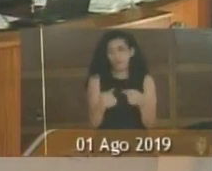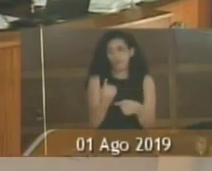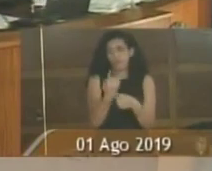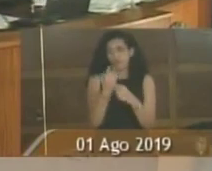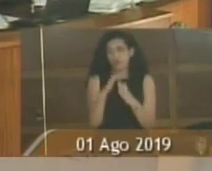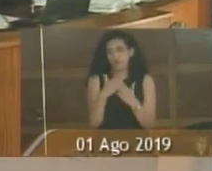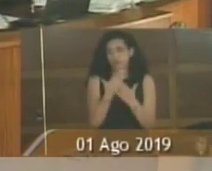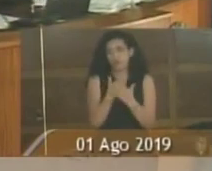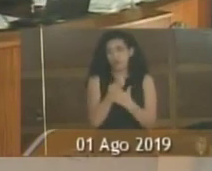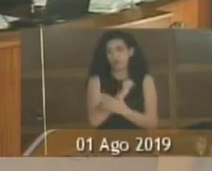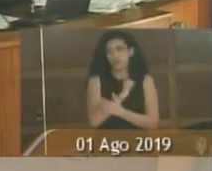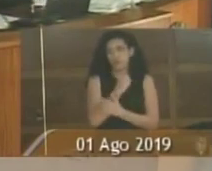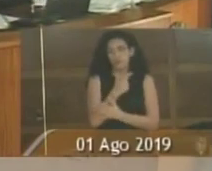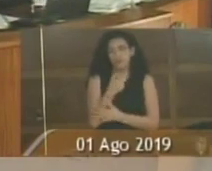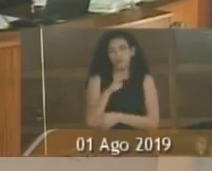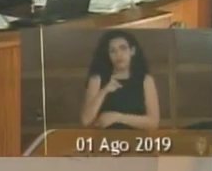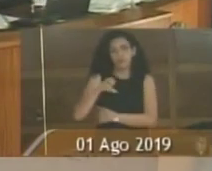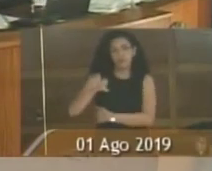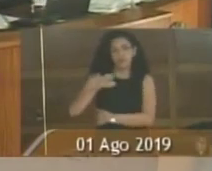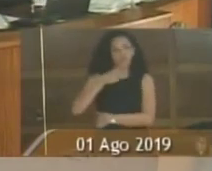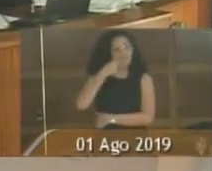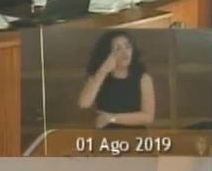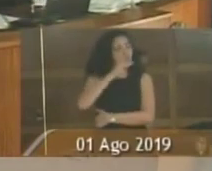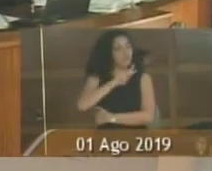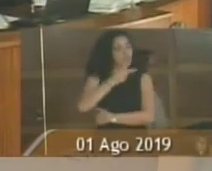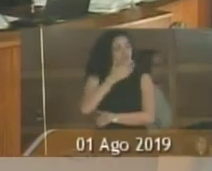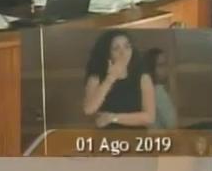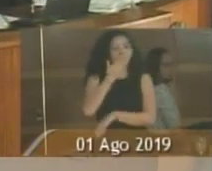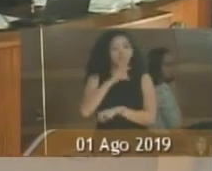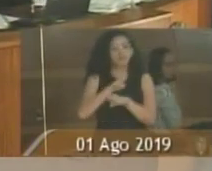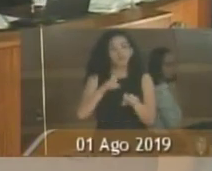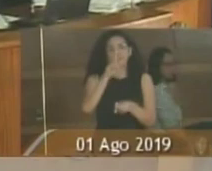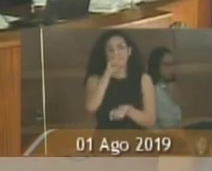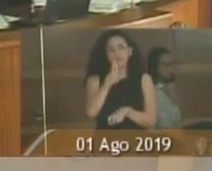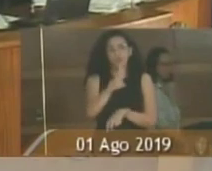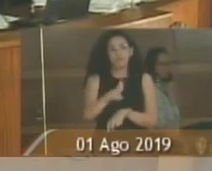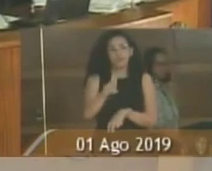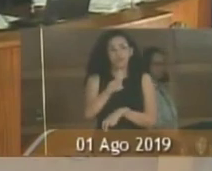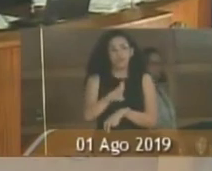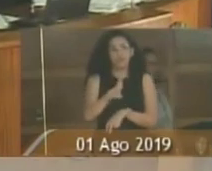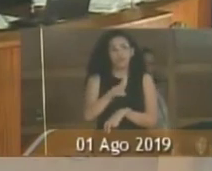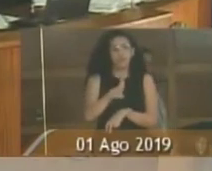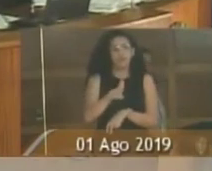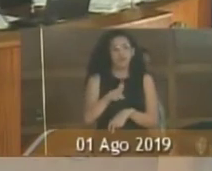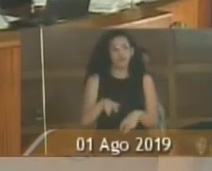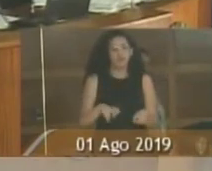o requerimento número 259, doutor vereador Aline Sindicato, solicitando à mesa diretora ser liberado o uso do plenário